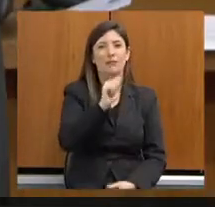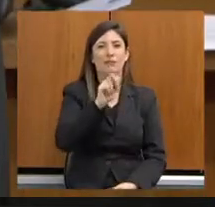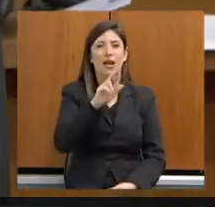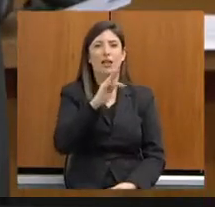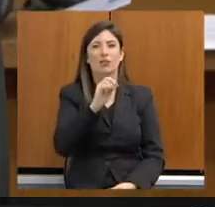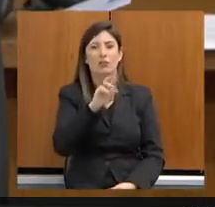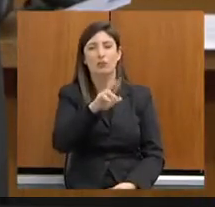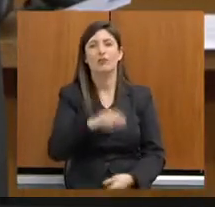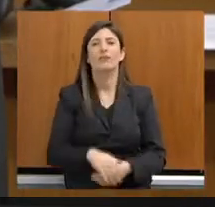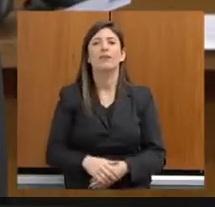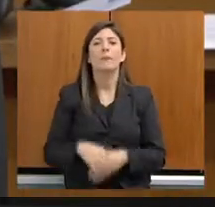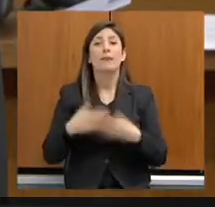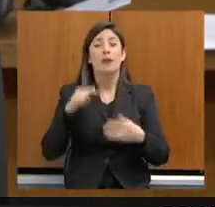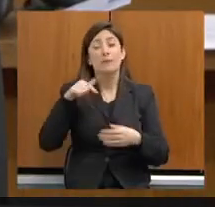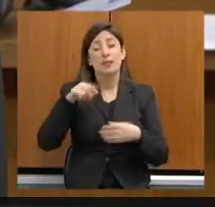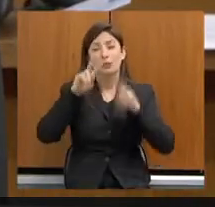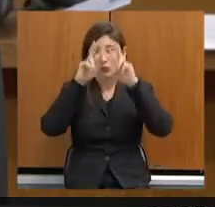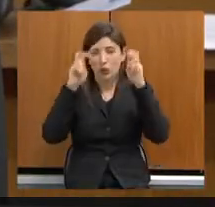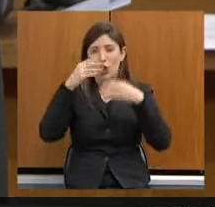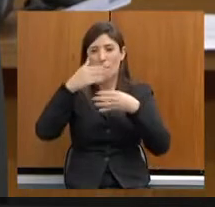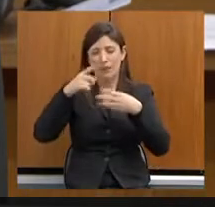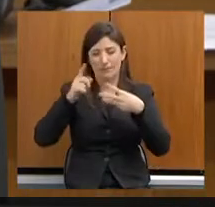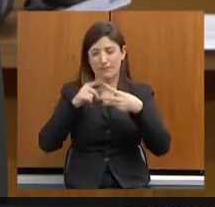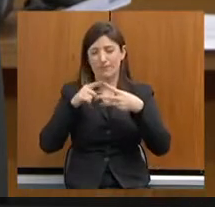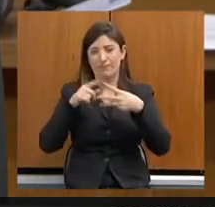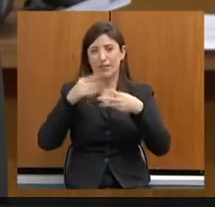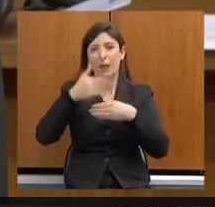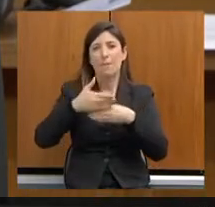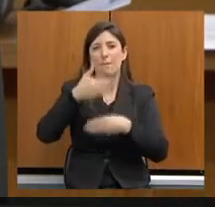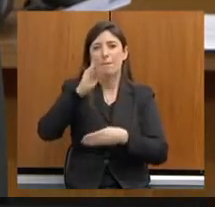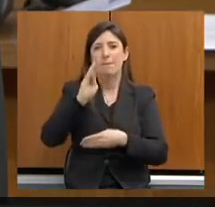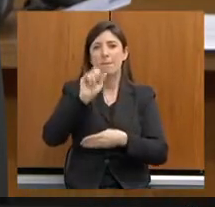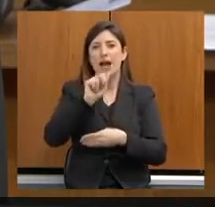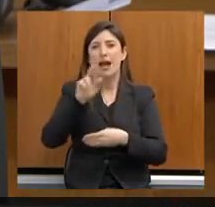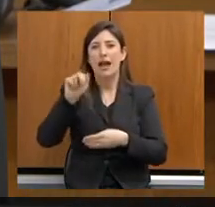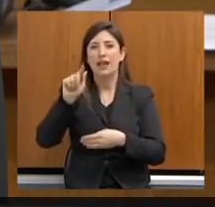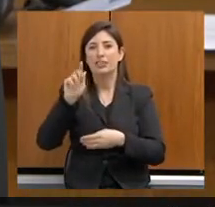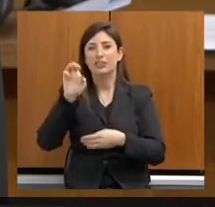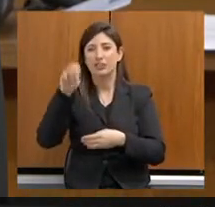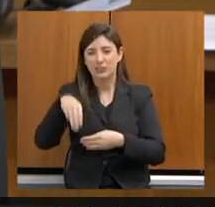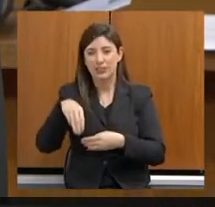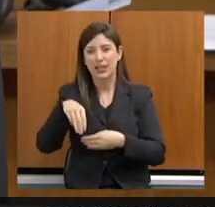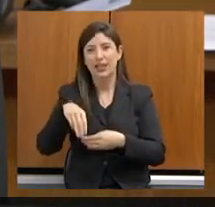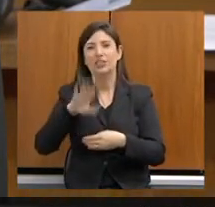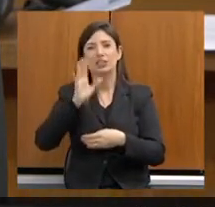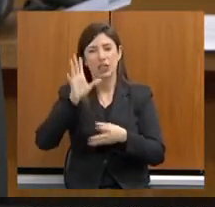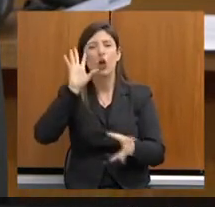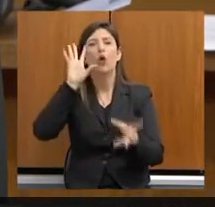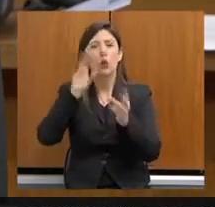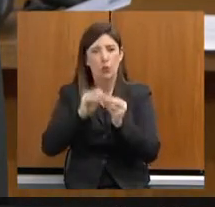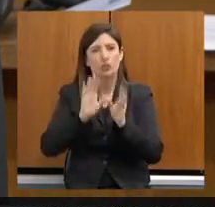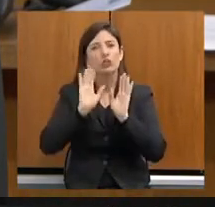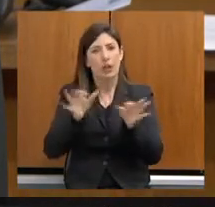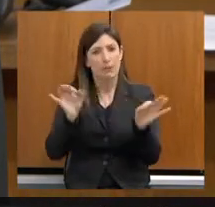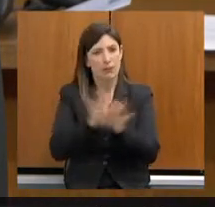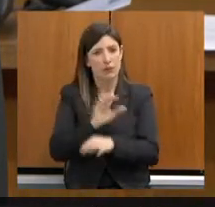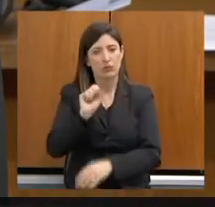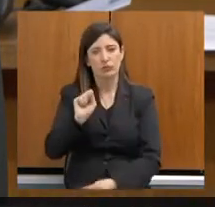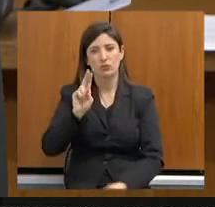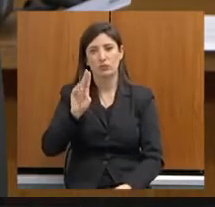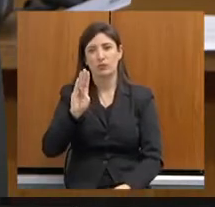essa borracha que tá aí você vai concluído sobre vocação acho que já foi ensinada a umas duas semanas atrás